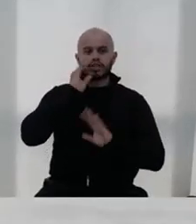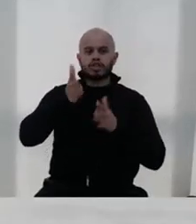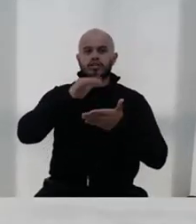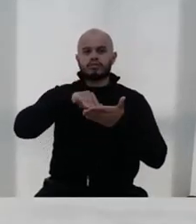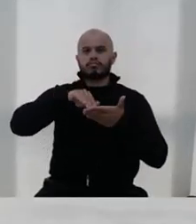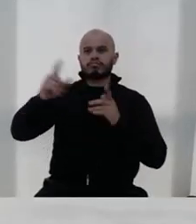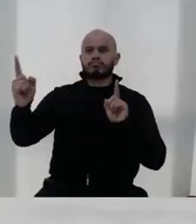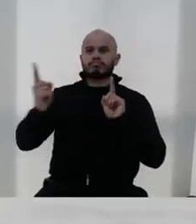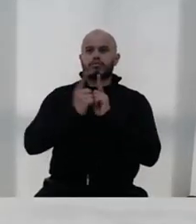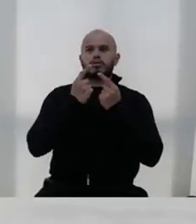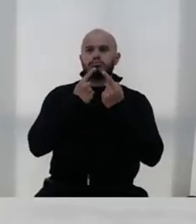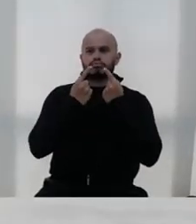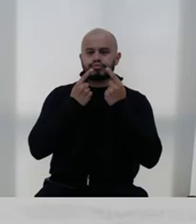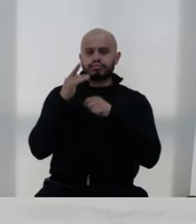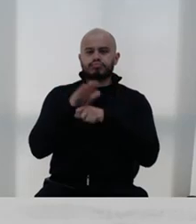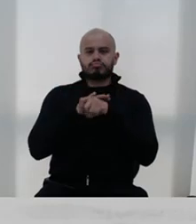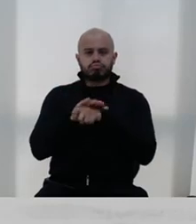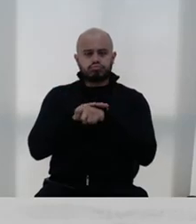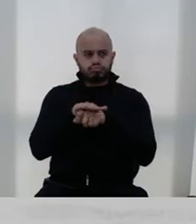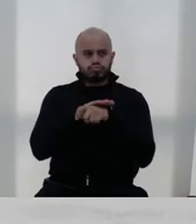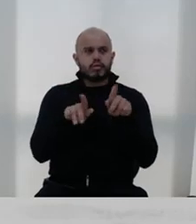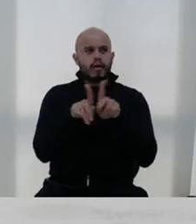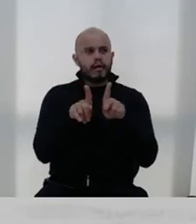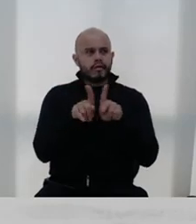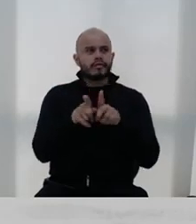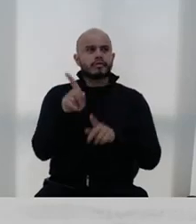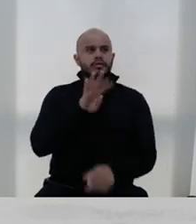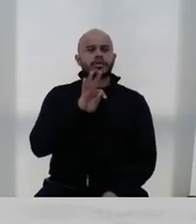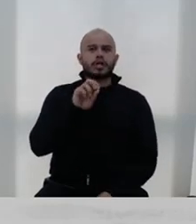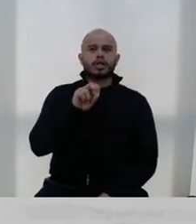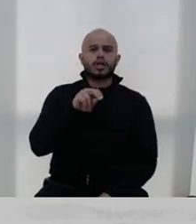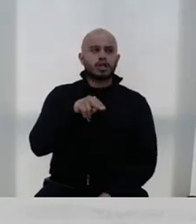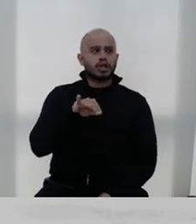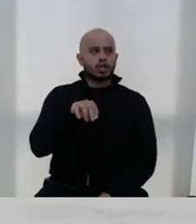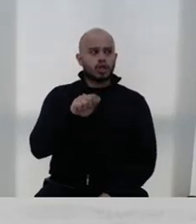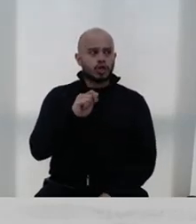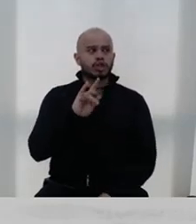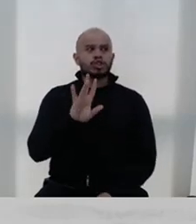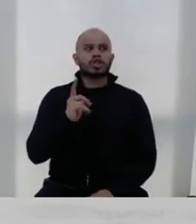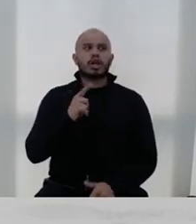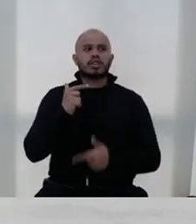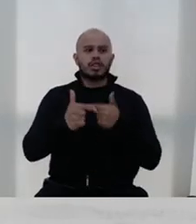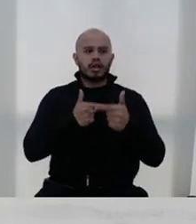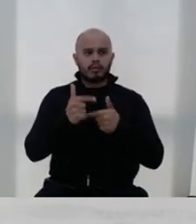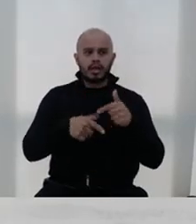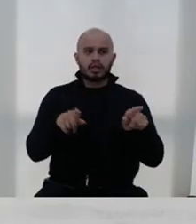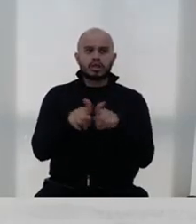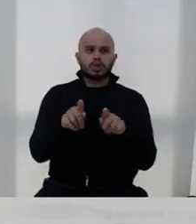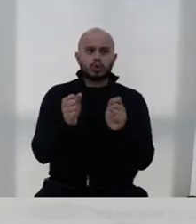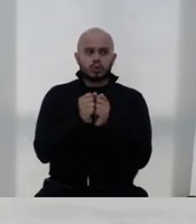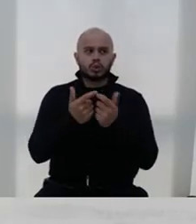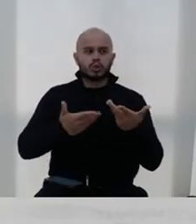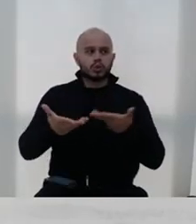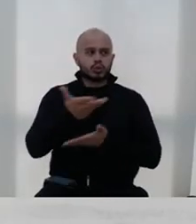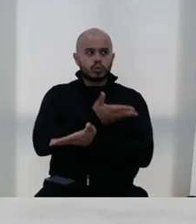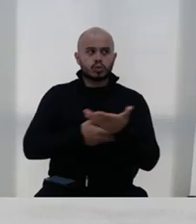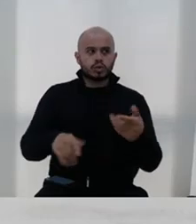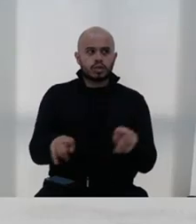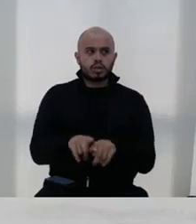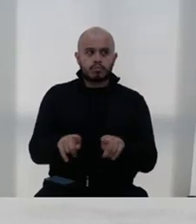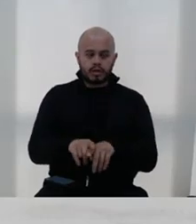gabinete, assim como a excelentíssima colega Antônia, que trabalha também está designada para atuação do núcleo,